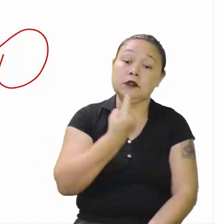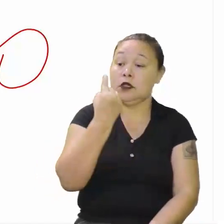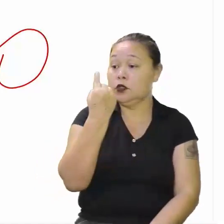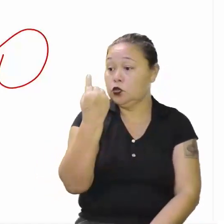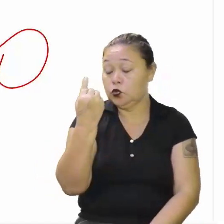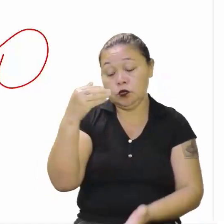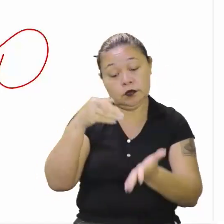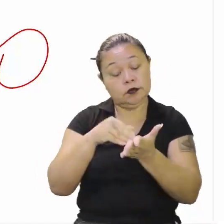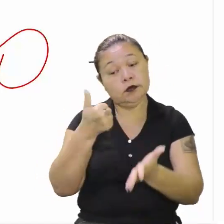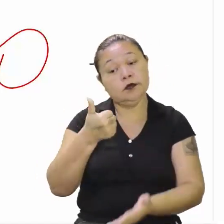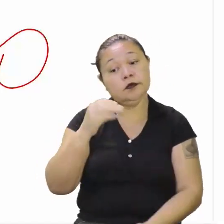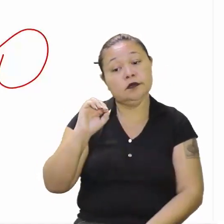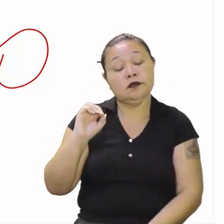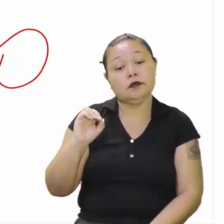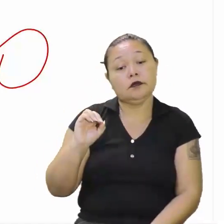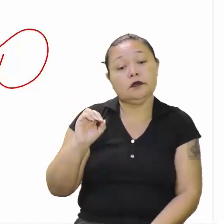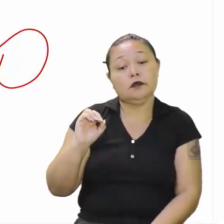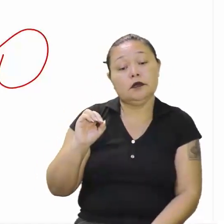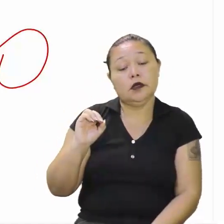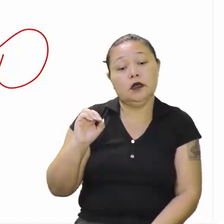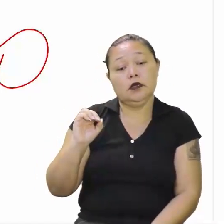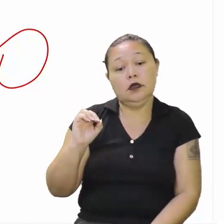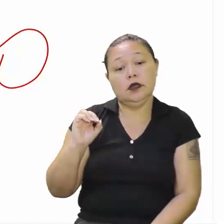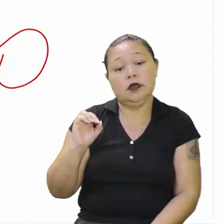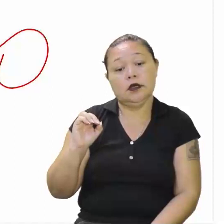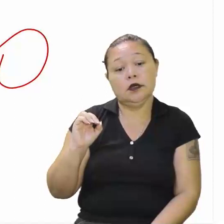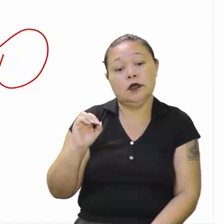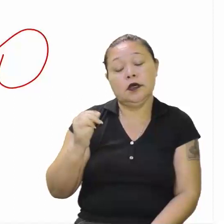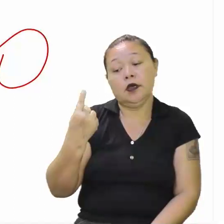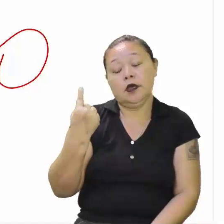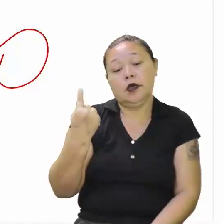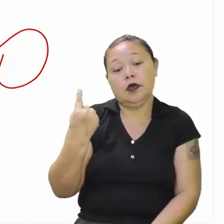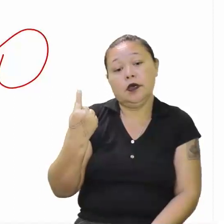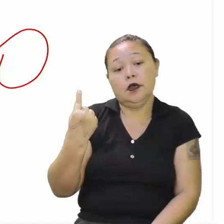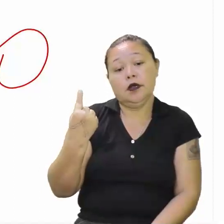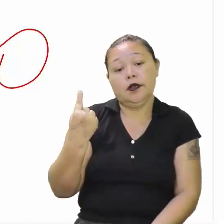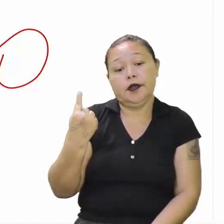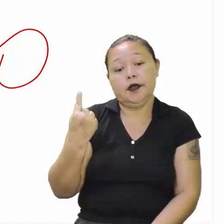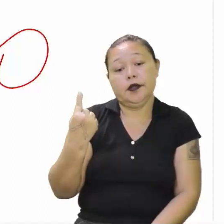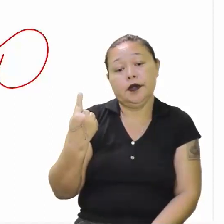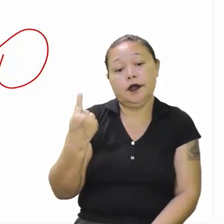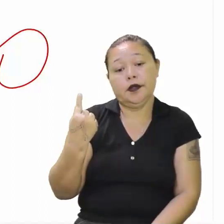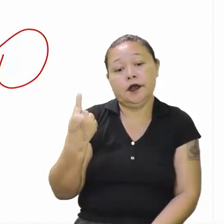10. Então, eu colocaria 1, olha